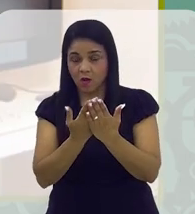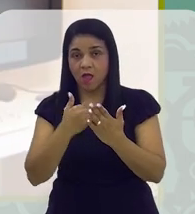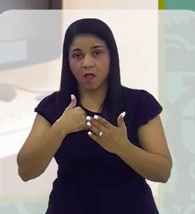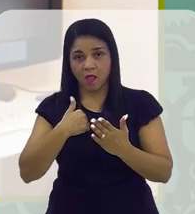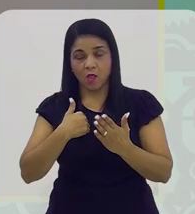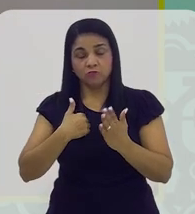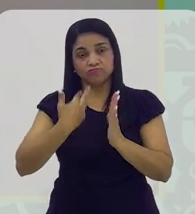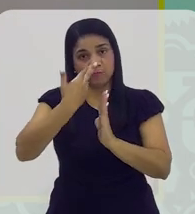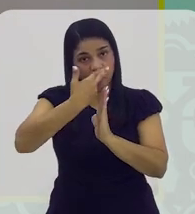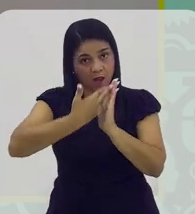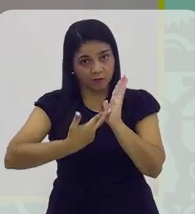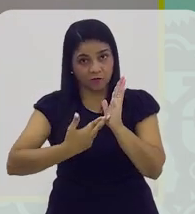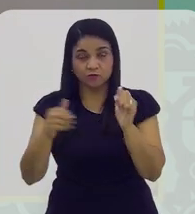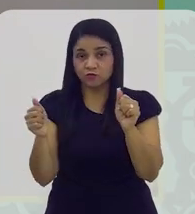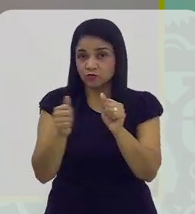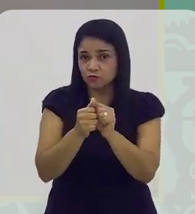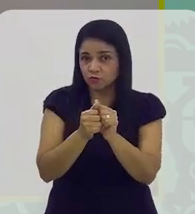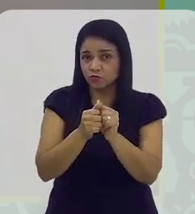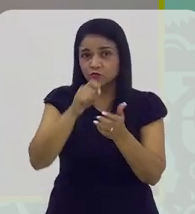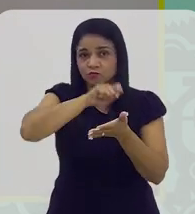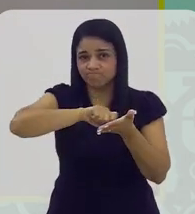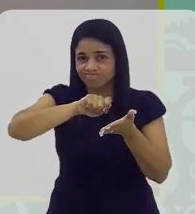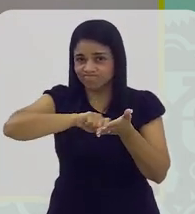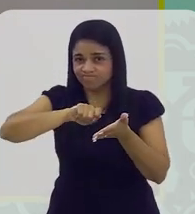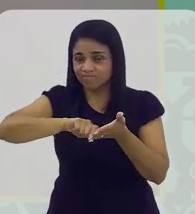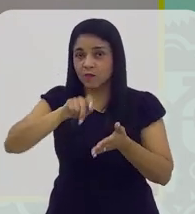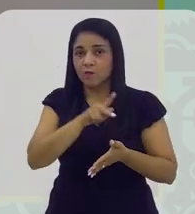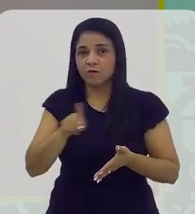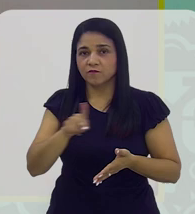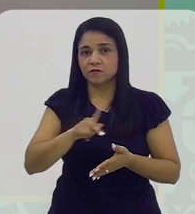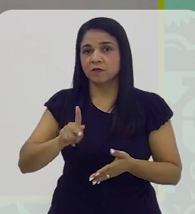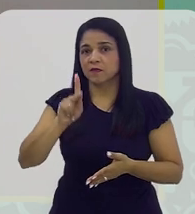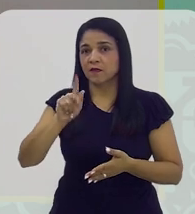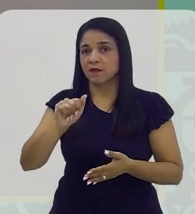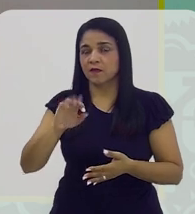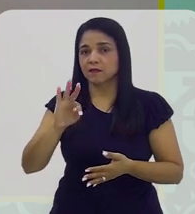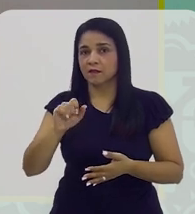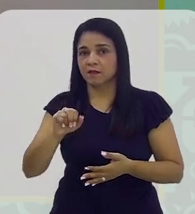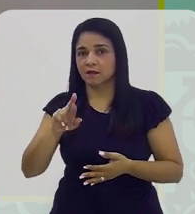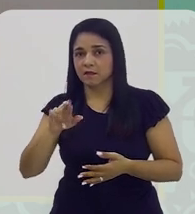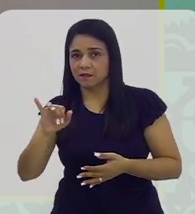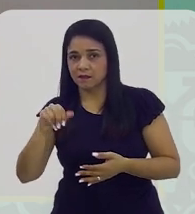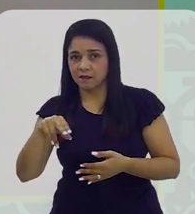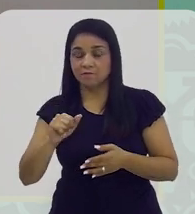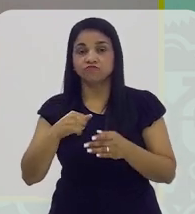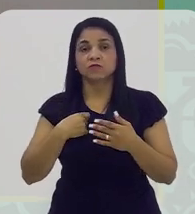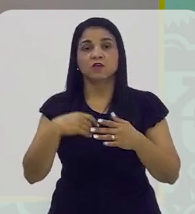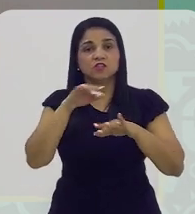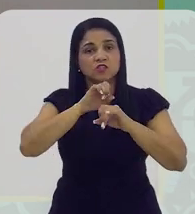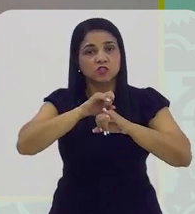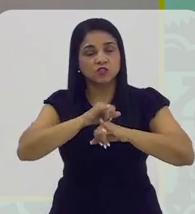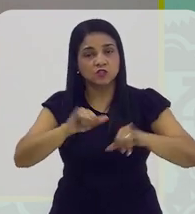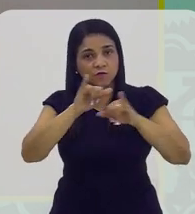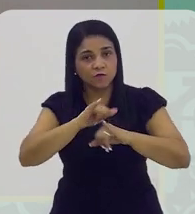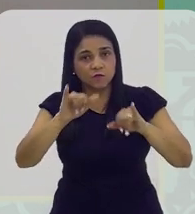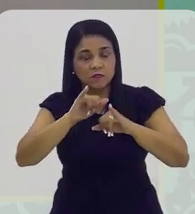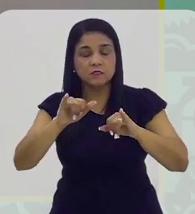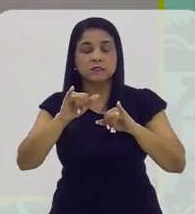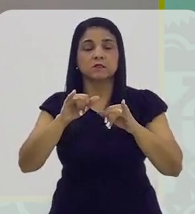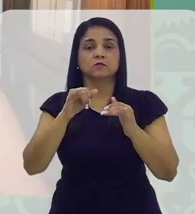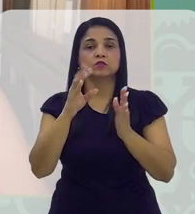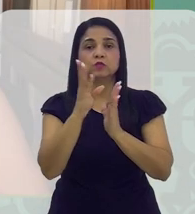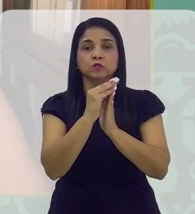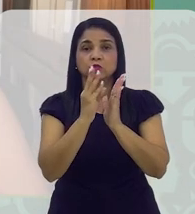direta. Eu escrevi junto com a professora Catarina Almeida, escrevi a parte sobre divulgação de conteúdos extremos